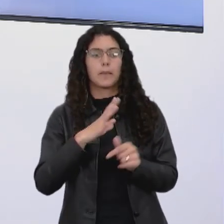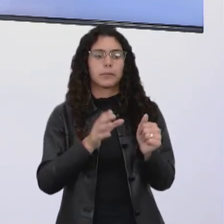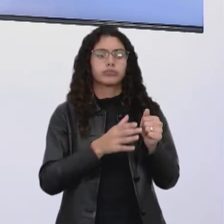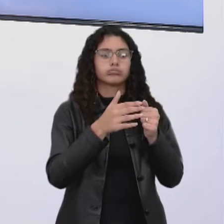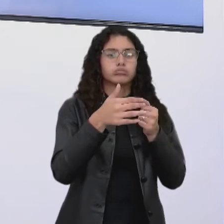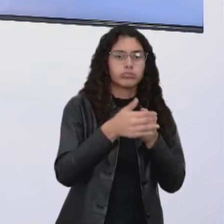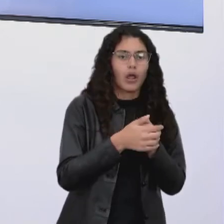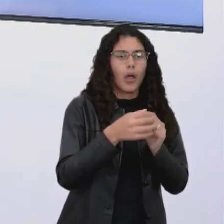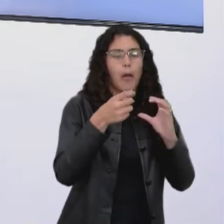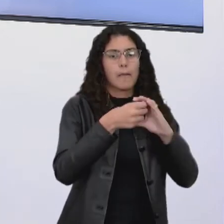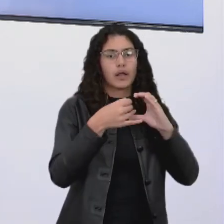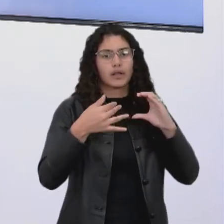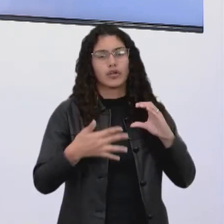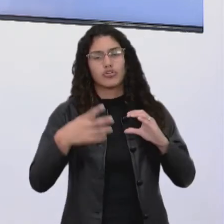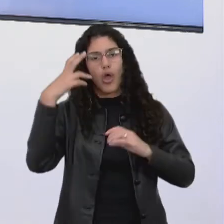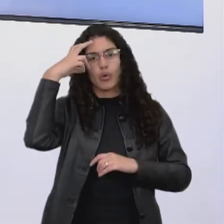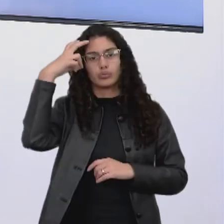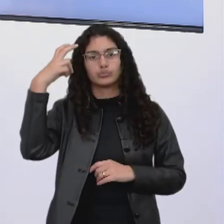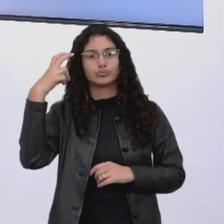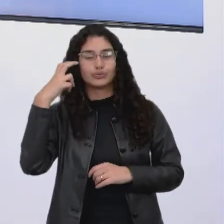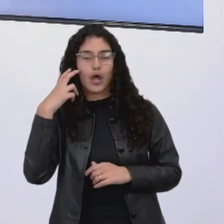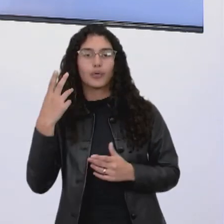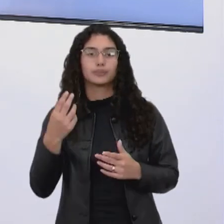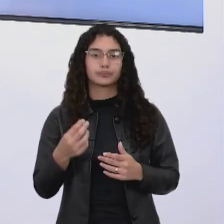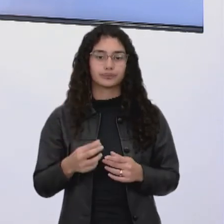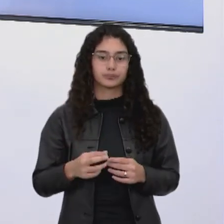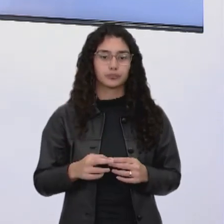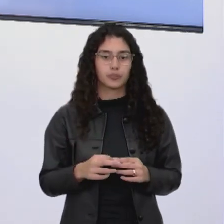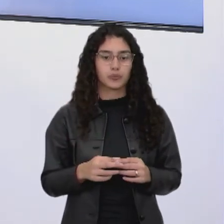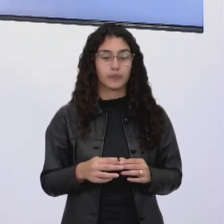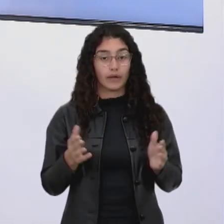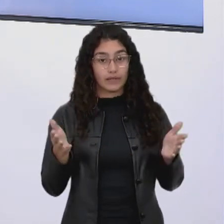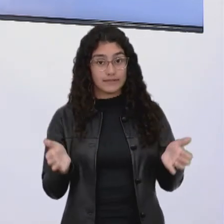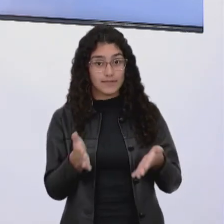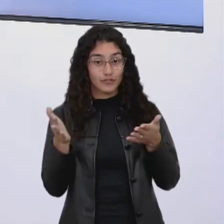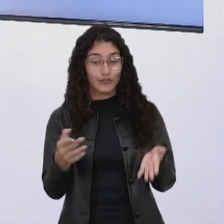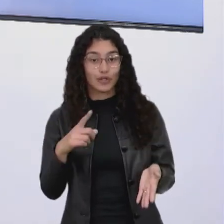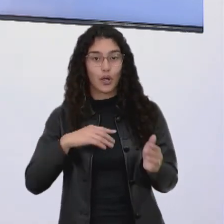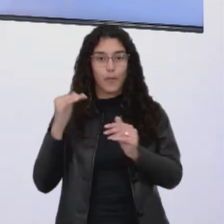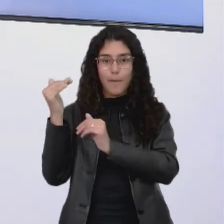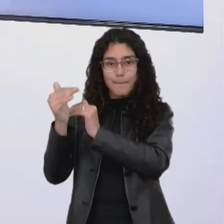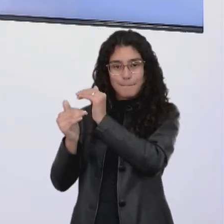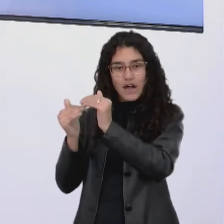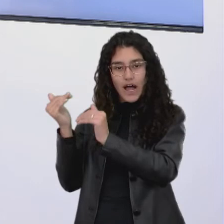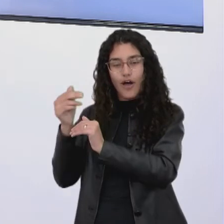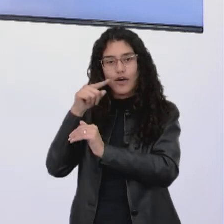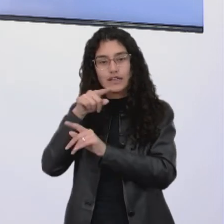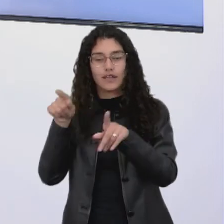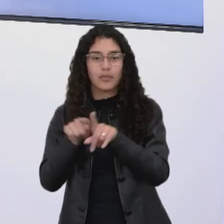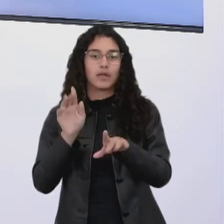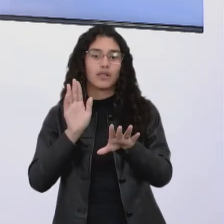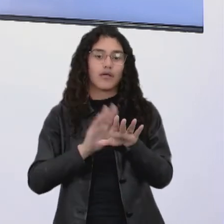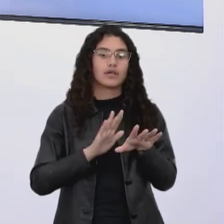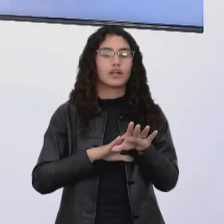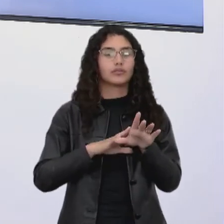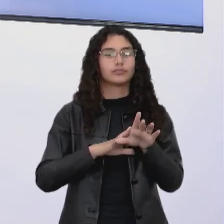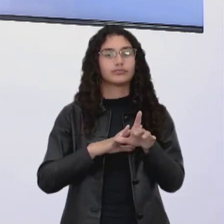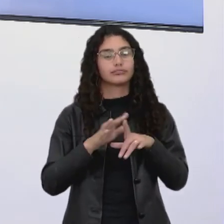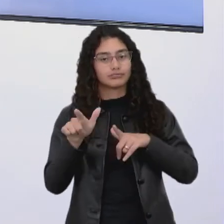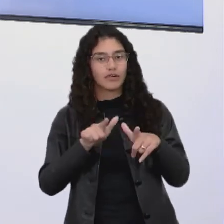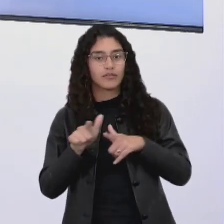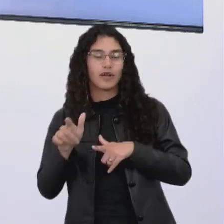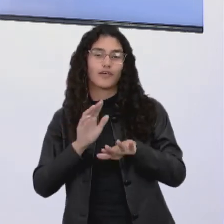protegendo certos aspectos culturais, né? Vamos dizer, incentivando esses processos, você também está gerando empregos e fazendo